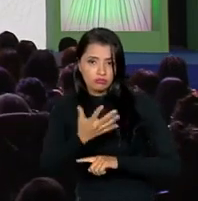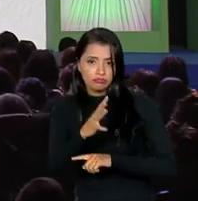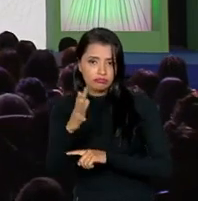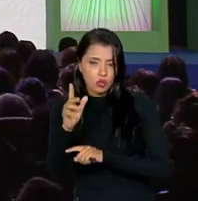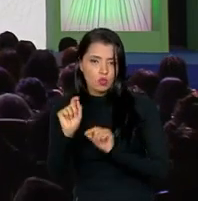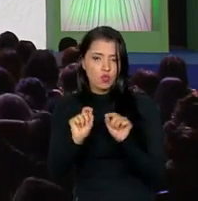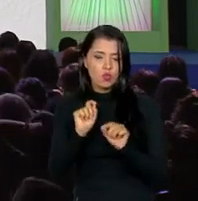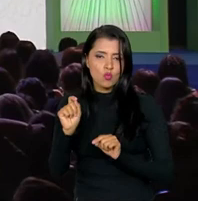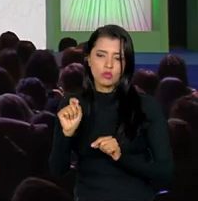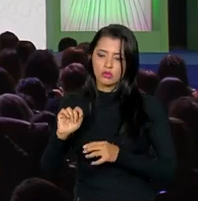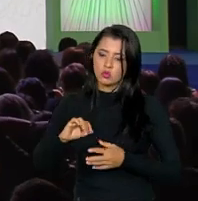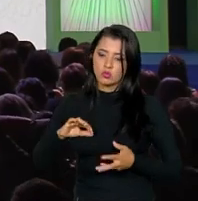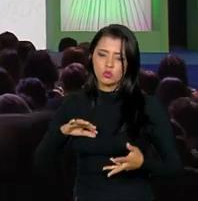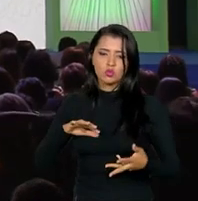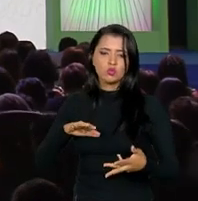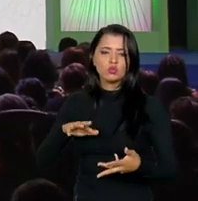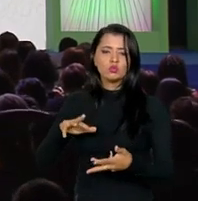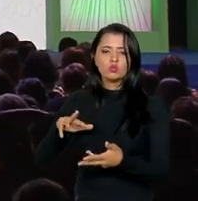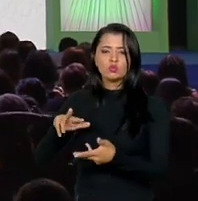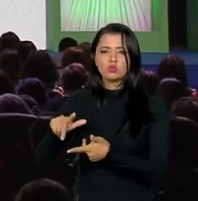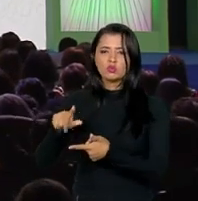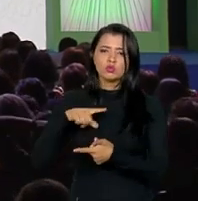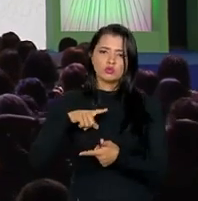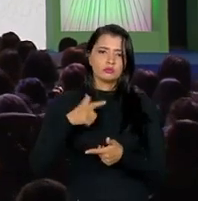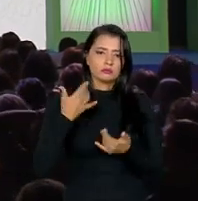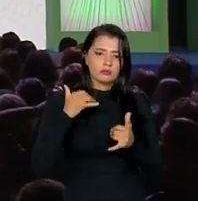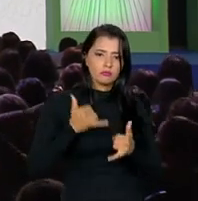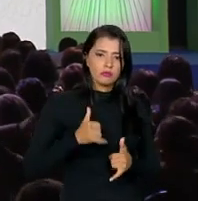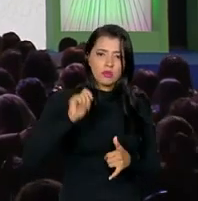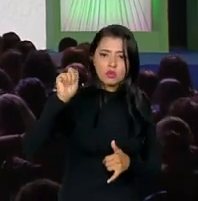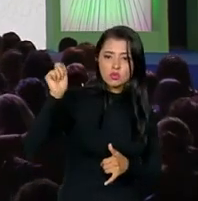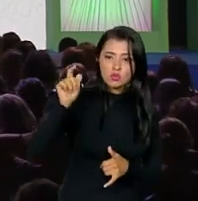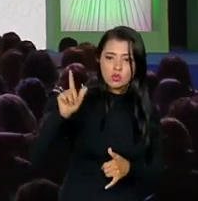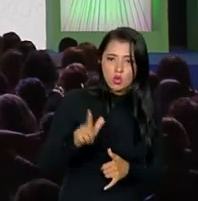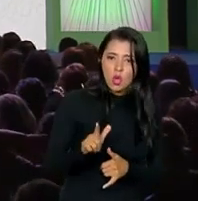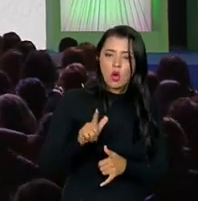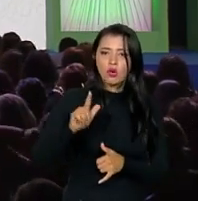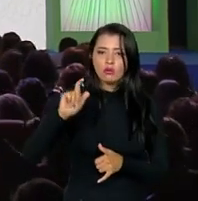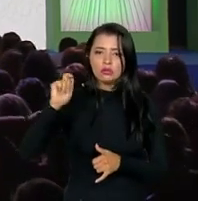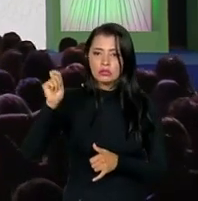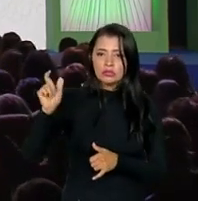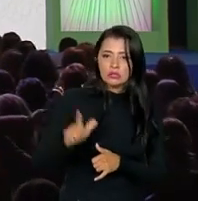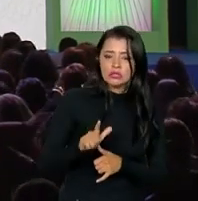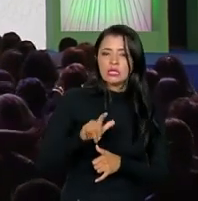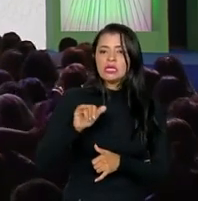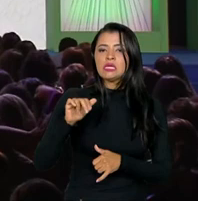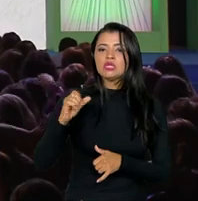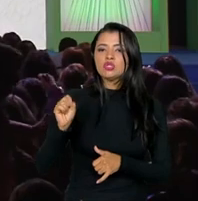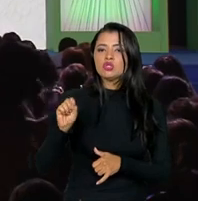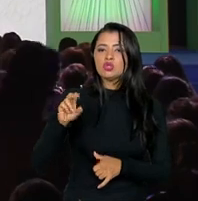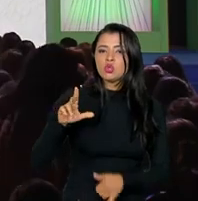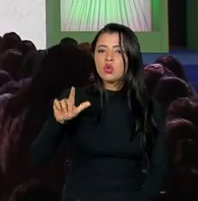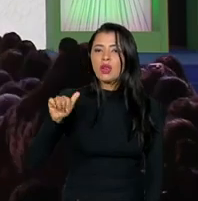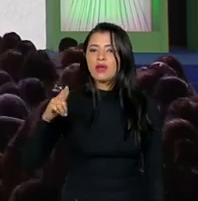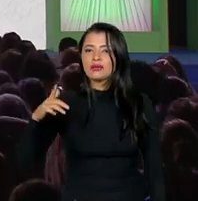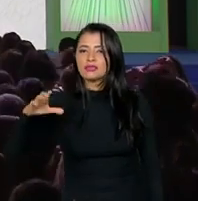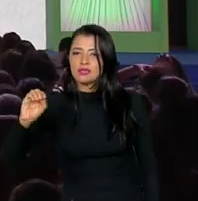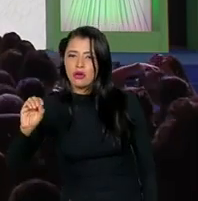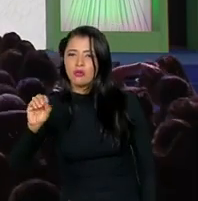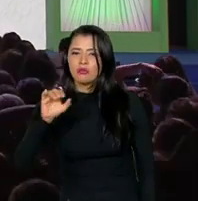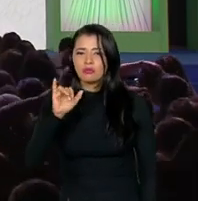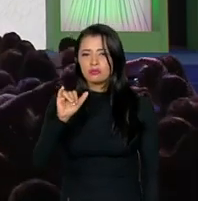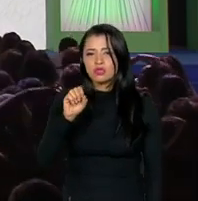ambiental no mundo todo. A energia solar, né? A insolação no Brasil é melhor do